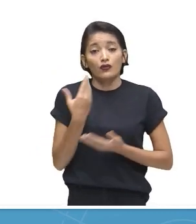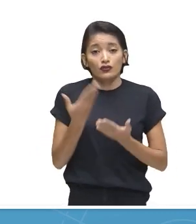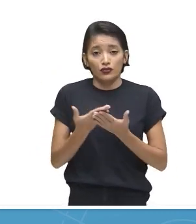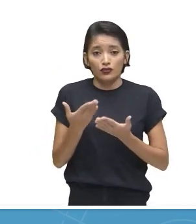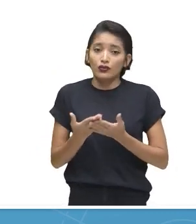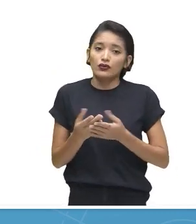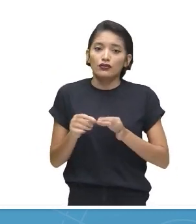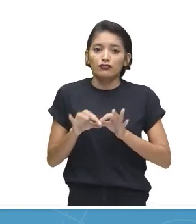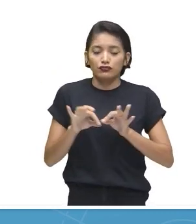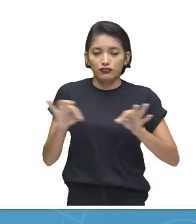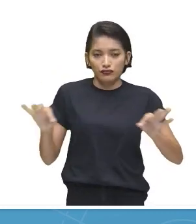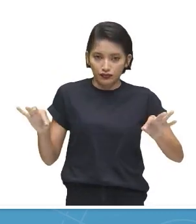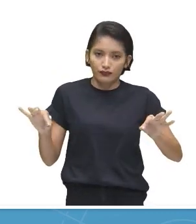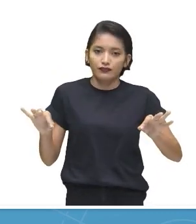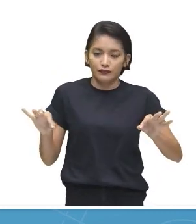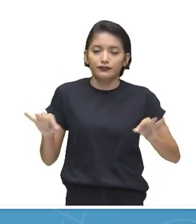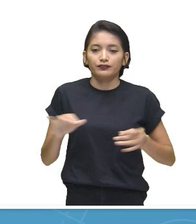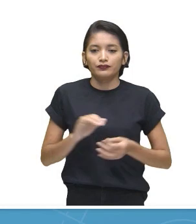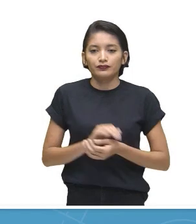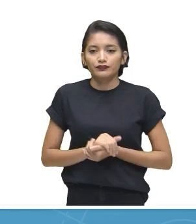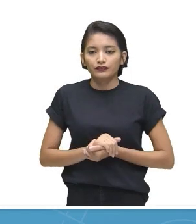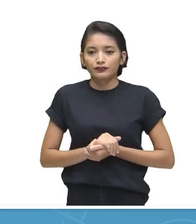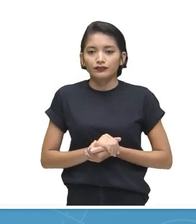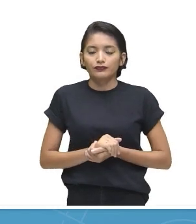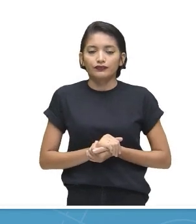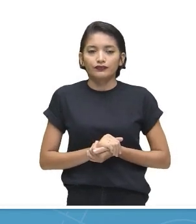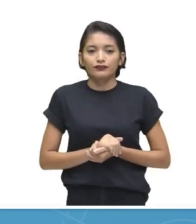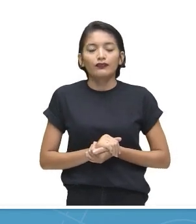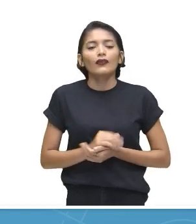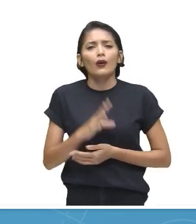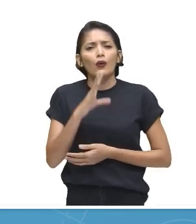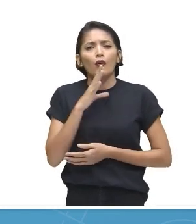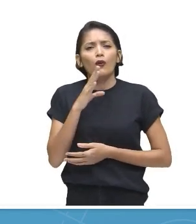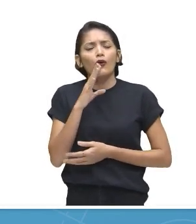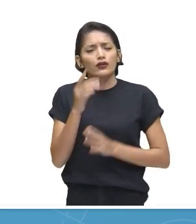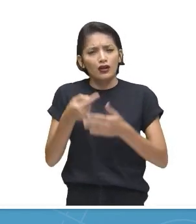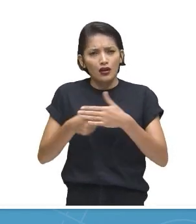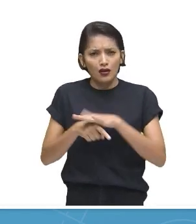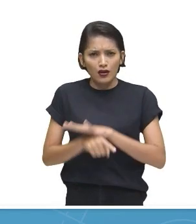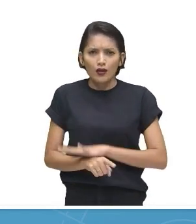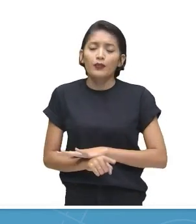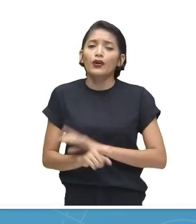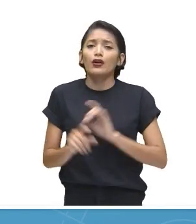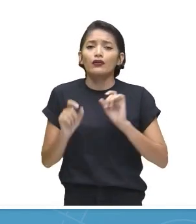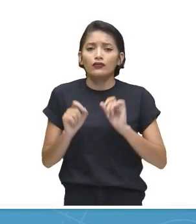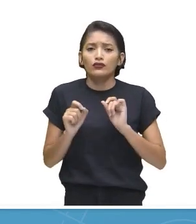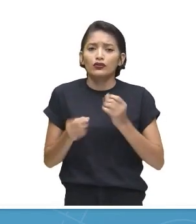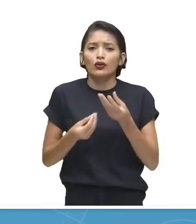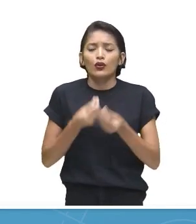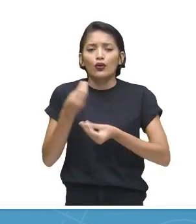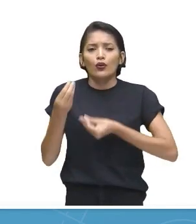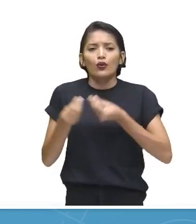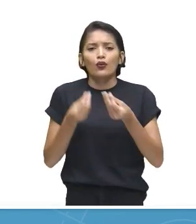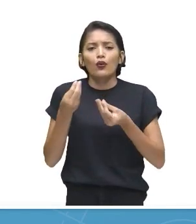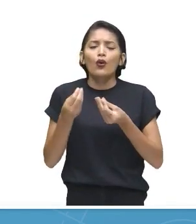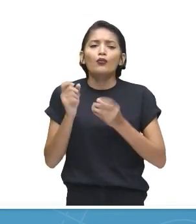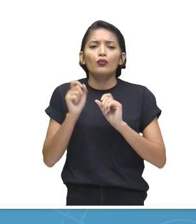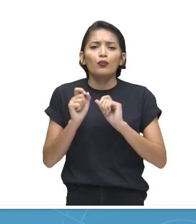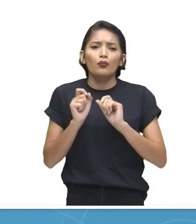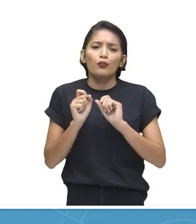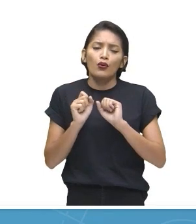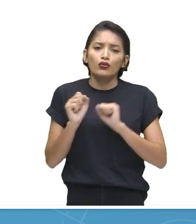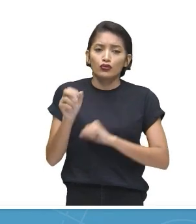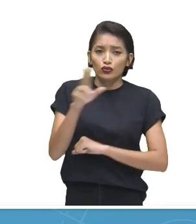sobre unidades de medida. Então a gente vai conhecer um pouco mais ali sobre os sistemas ali de medida, o que a gente pode